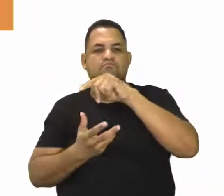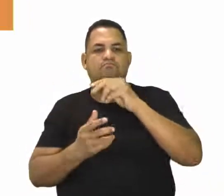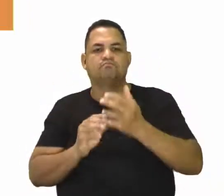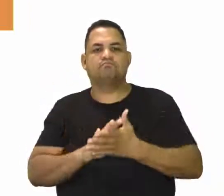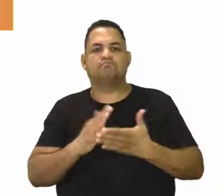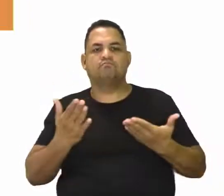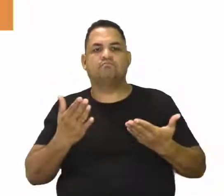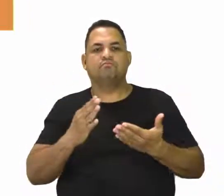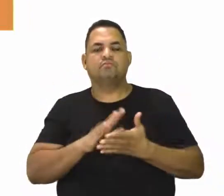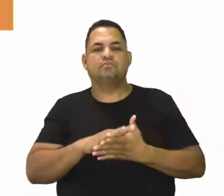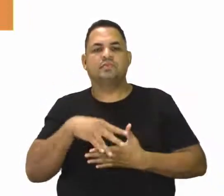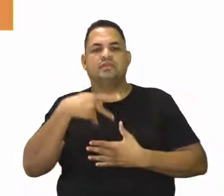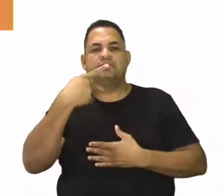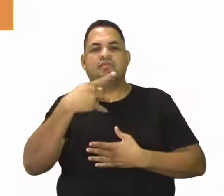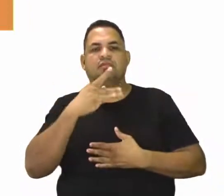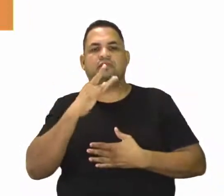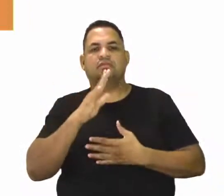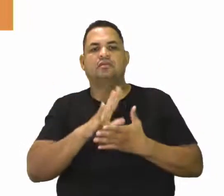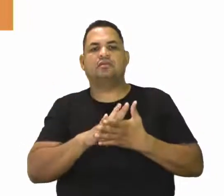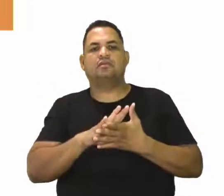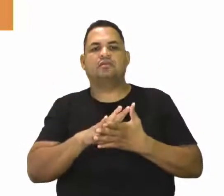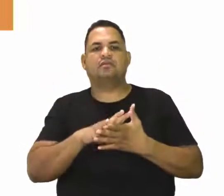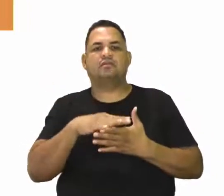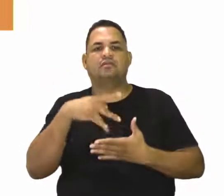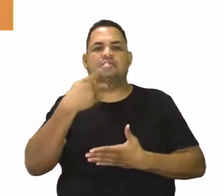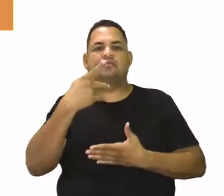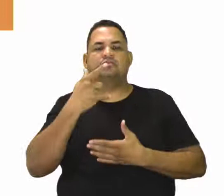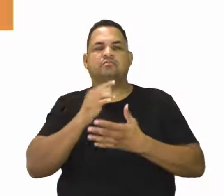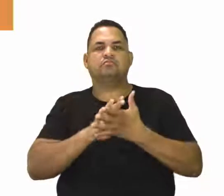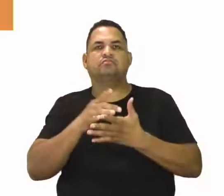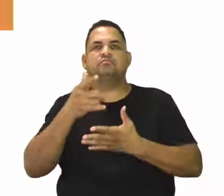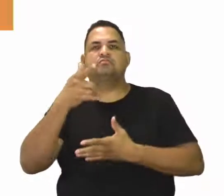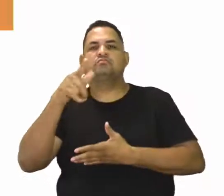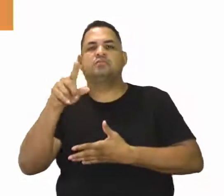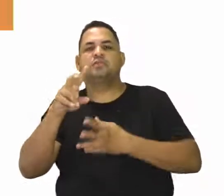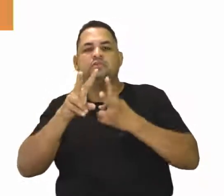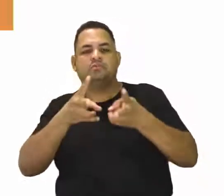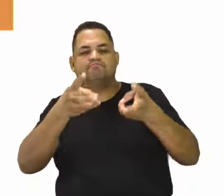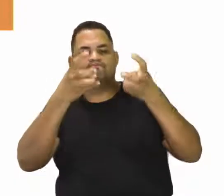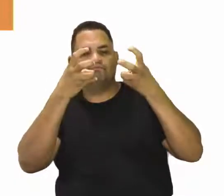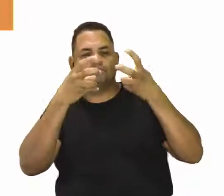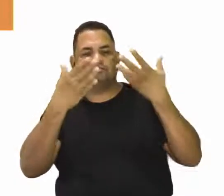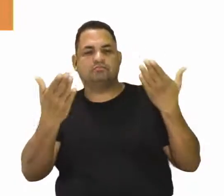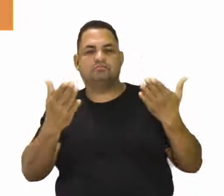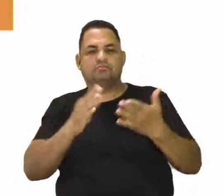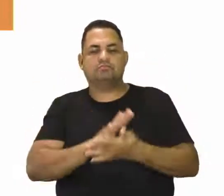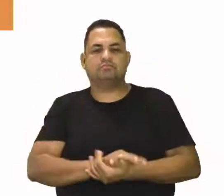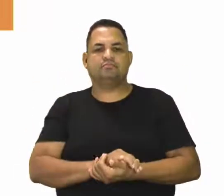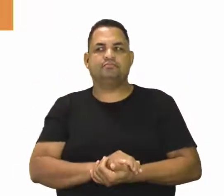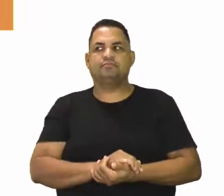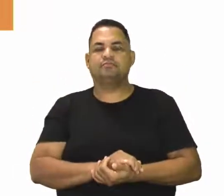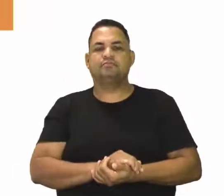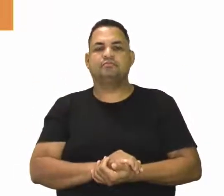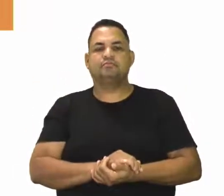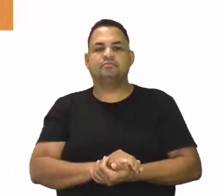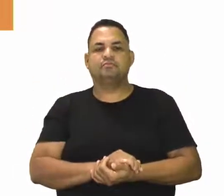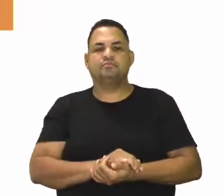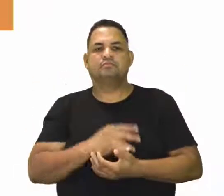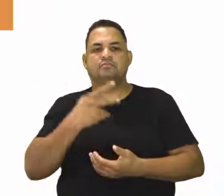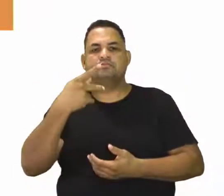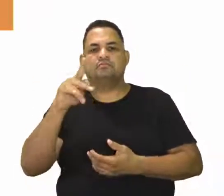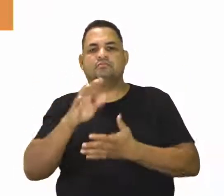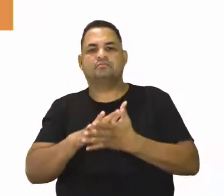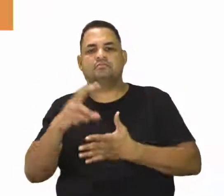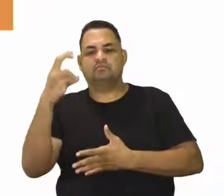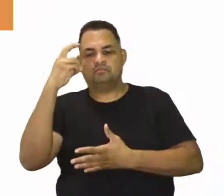criticamente eu colocaria avaliar com outro olhar tá o olhar para a